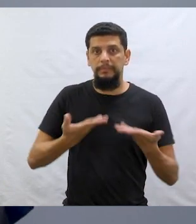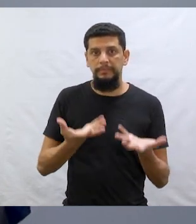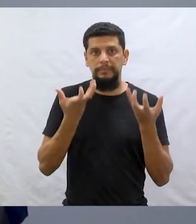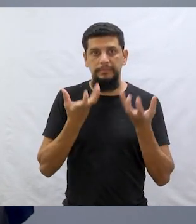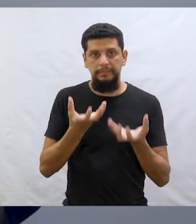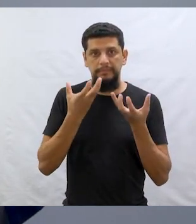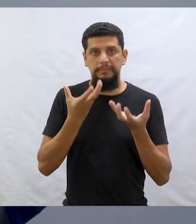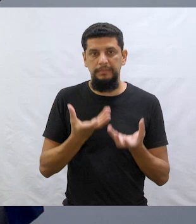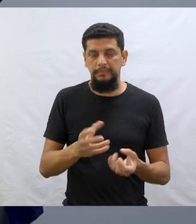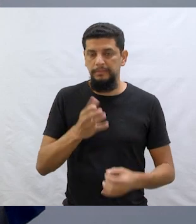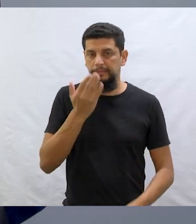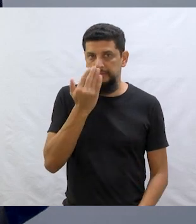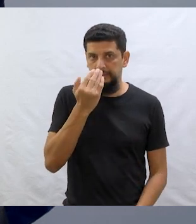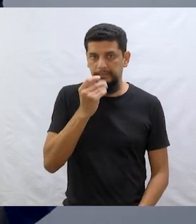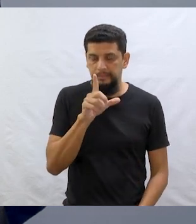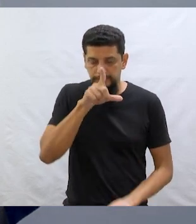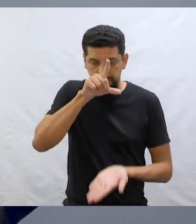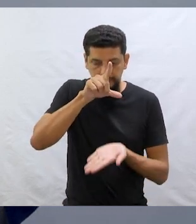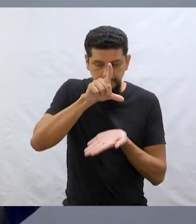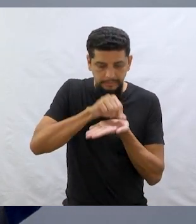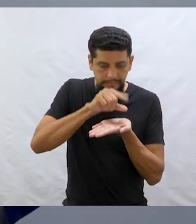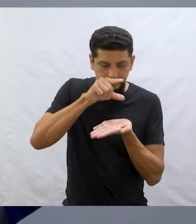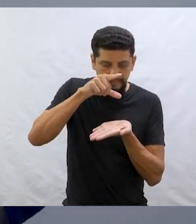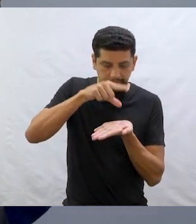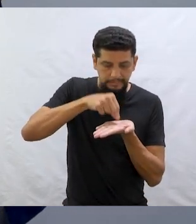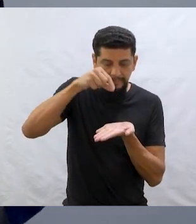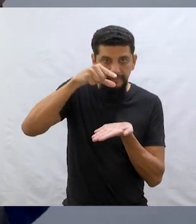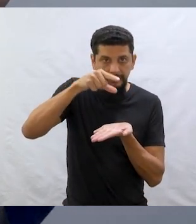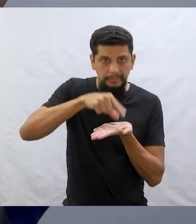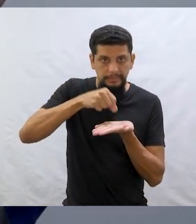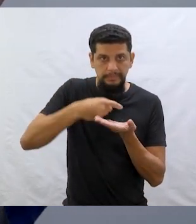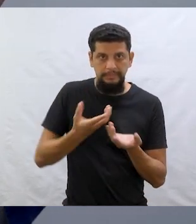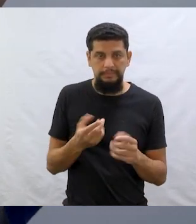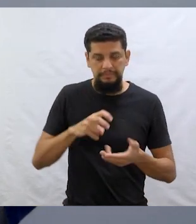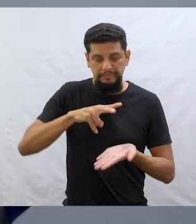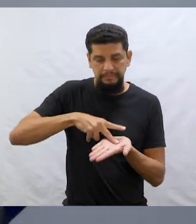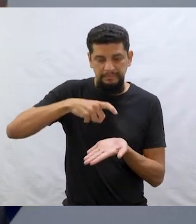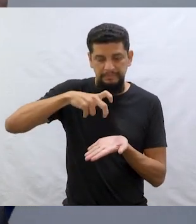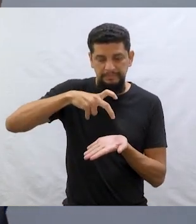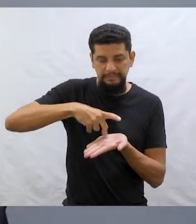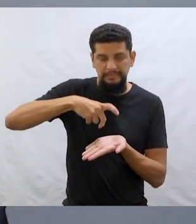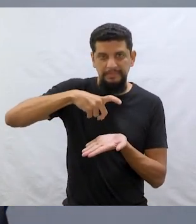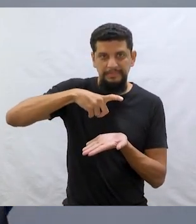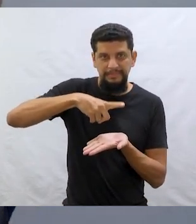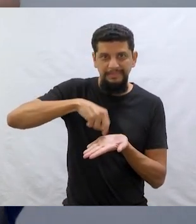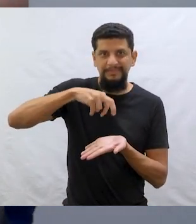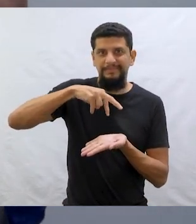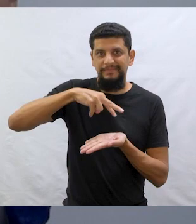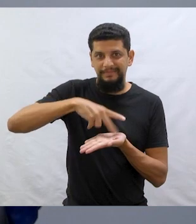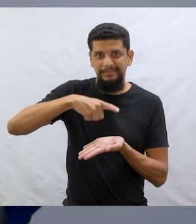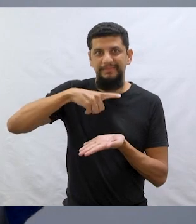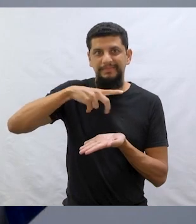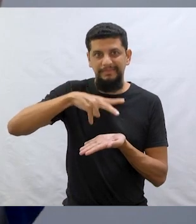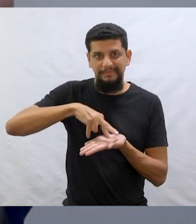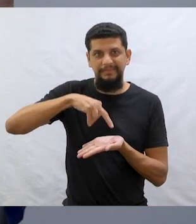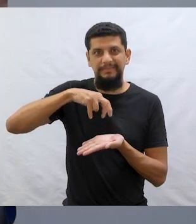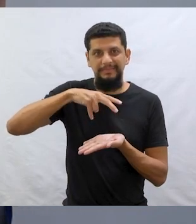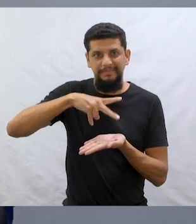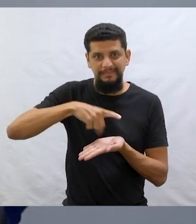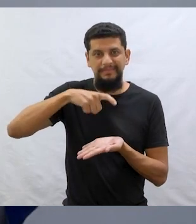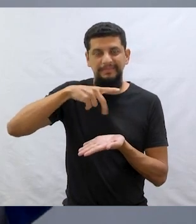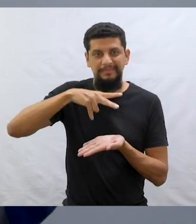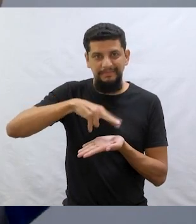na minha mão, quando quer comer bichinhos, com seus pezinhos